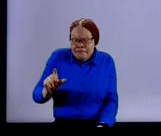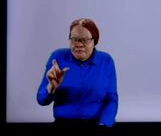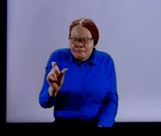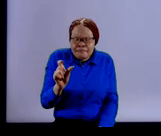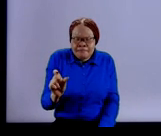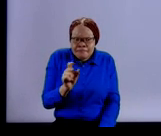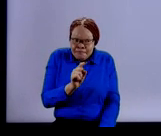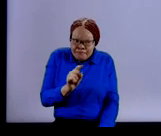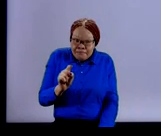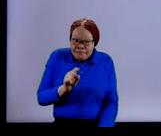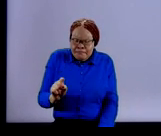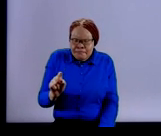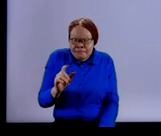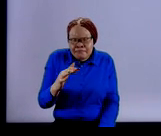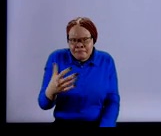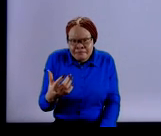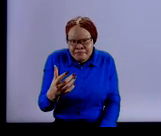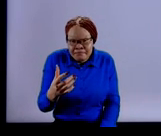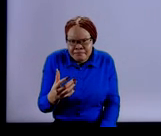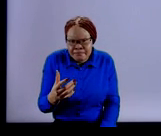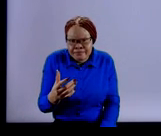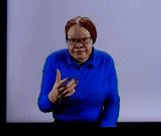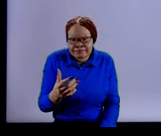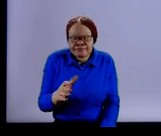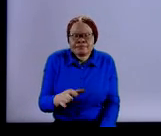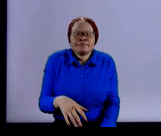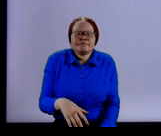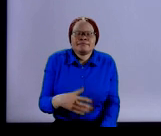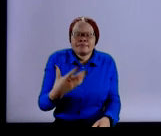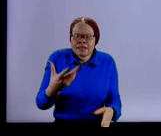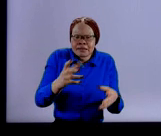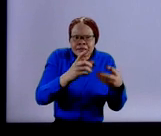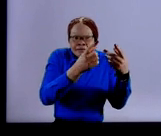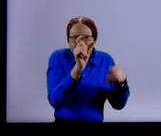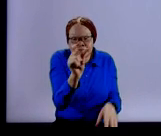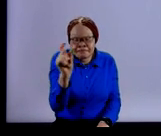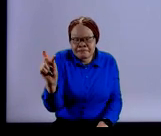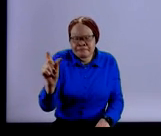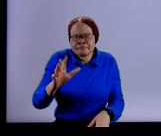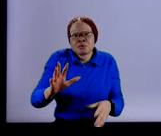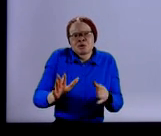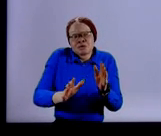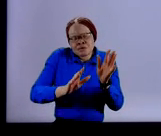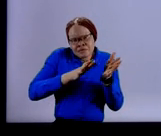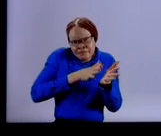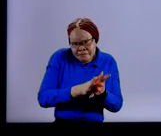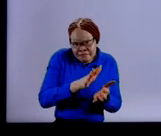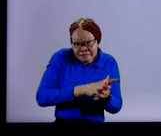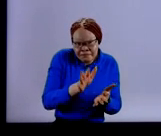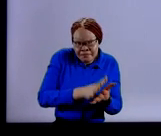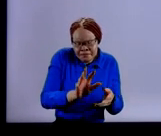telhado de zinco é pequena é limpa são palavras que